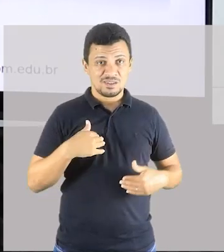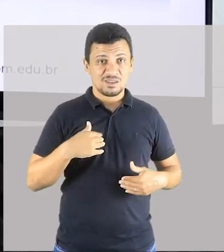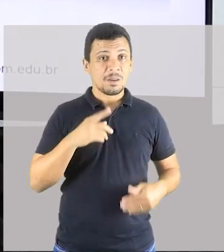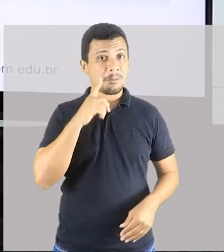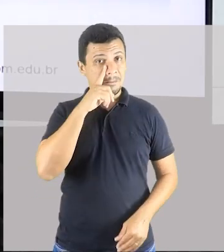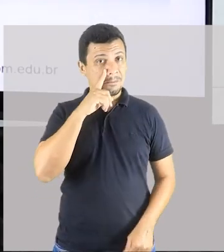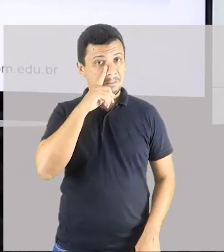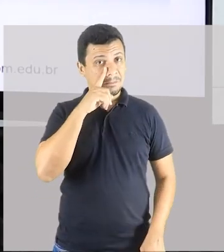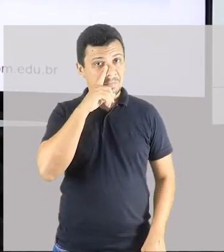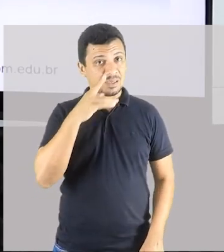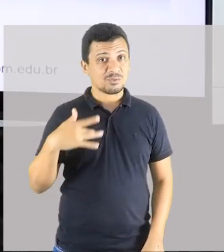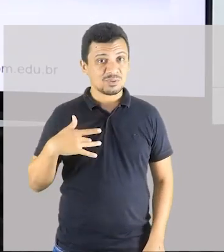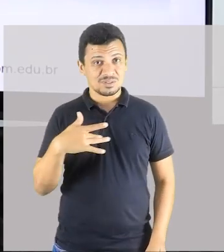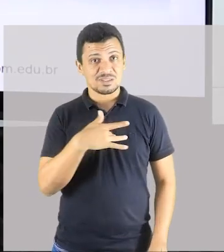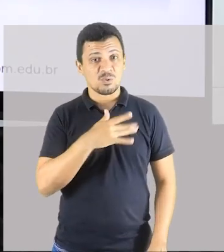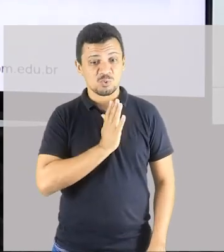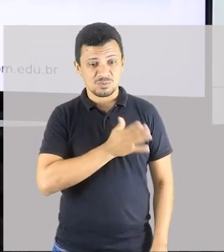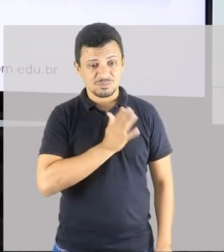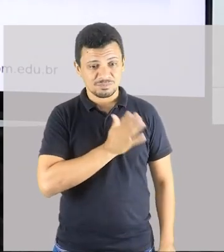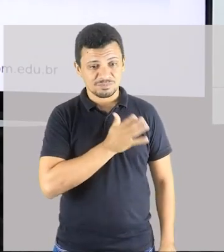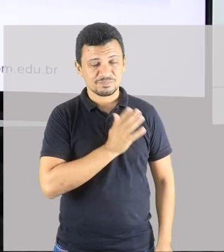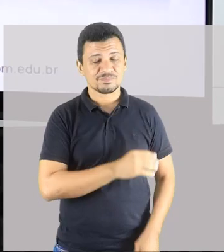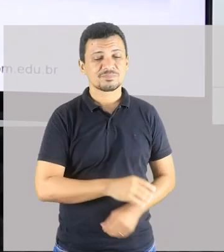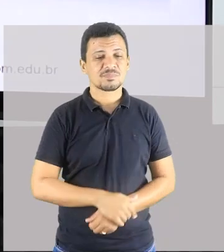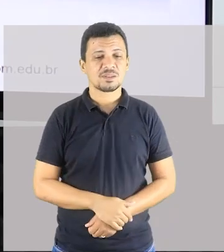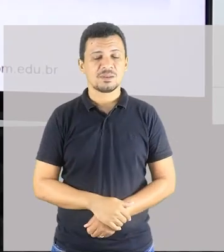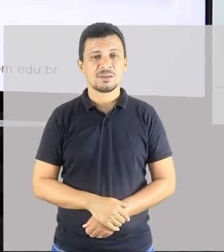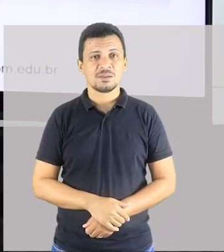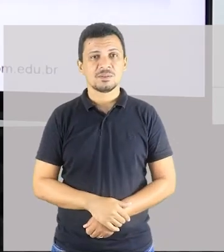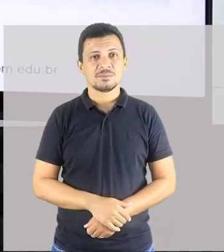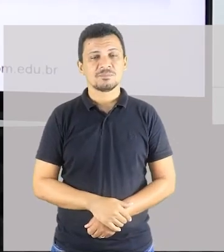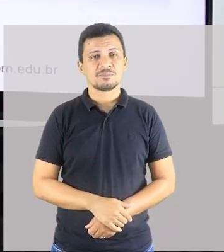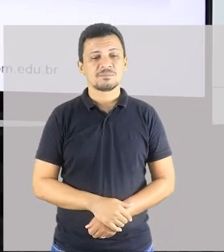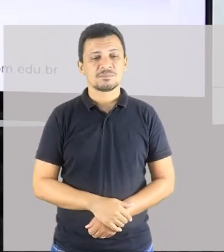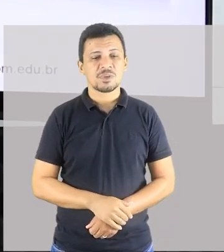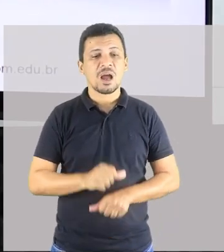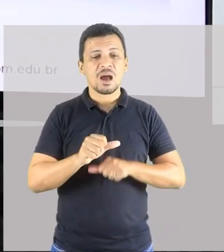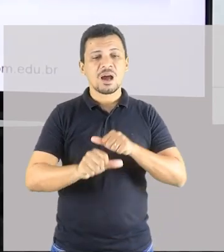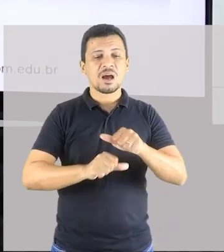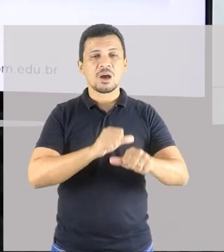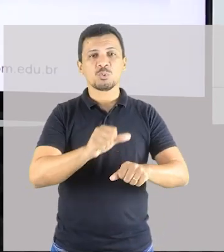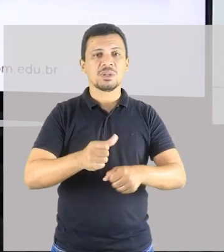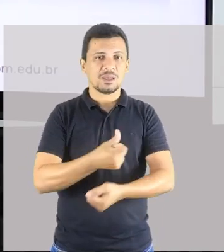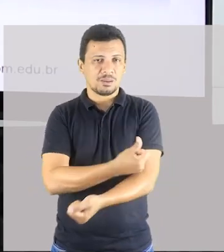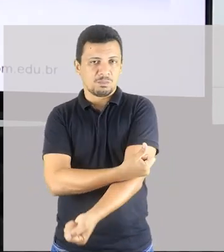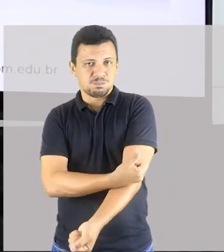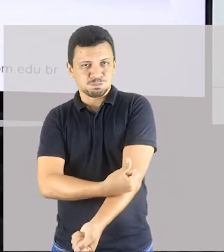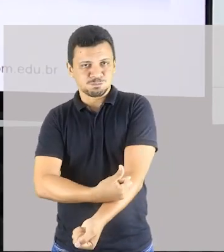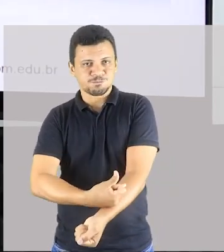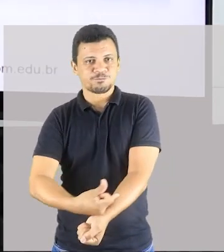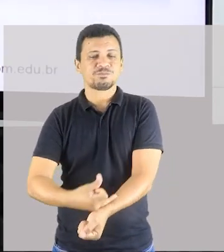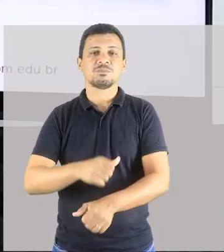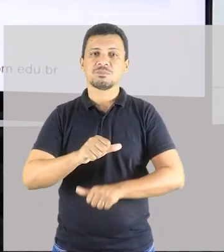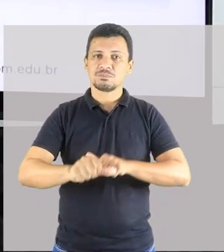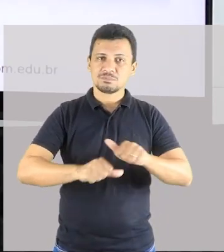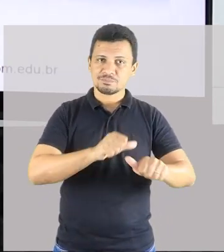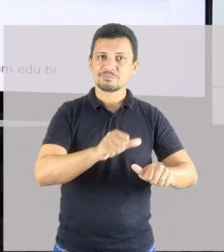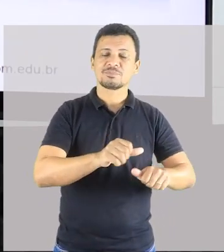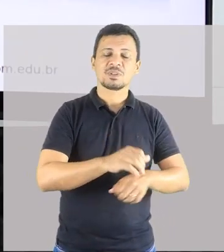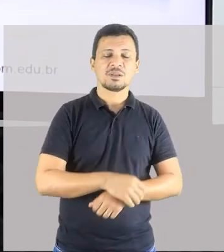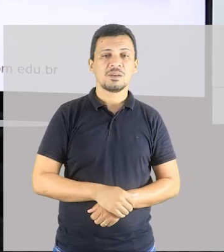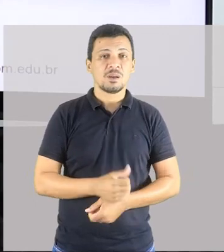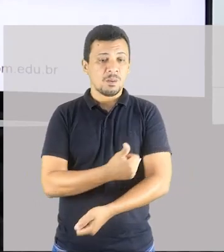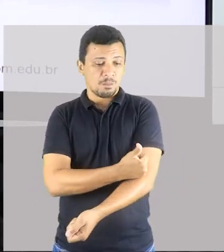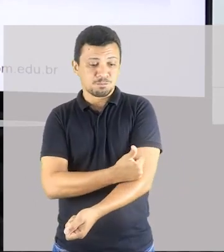risco para a saúde cardiovascular. Altera o colesterol, tá? E a gente sabe que o aumento